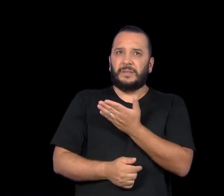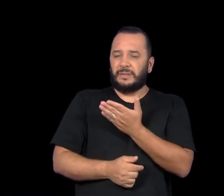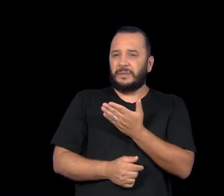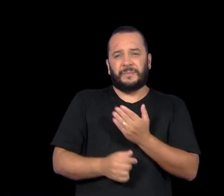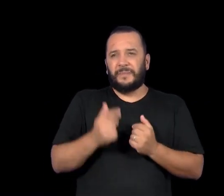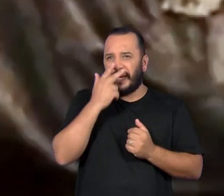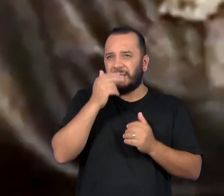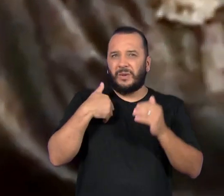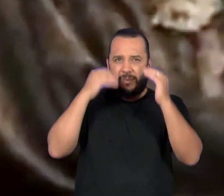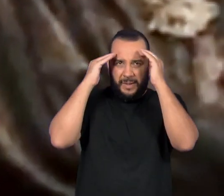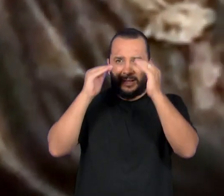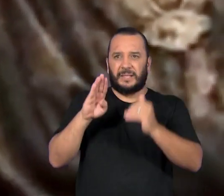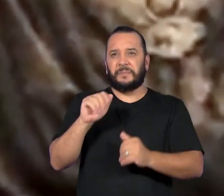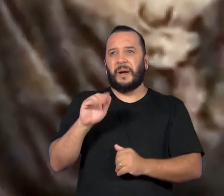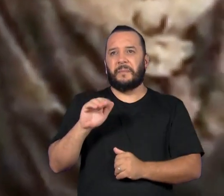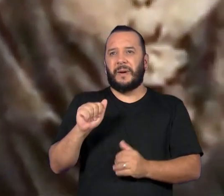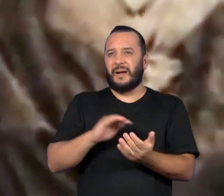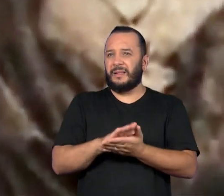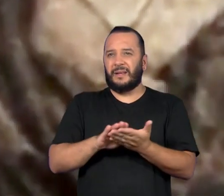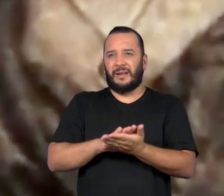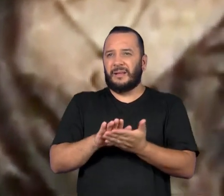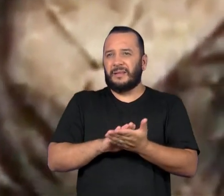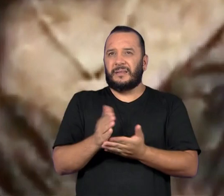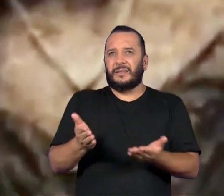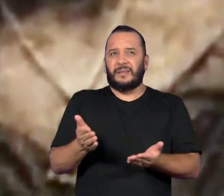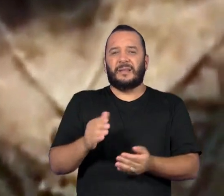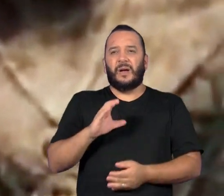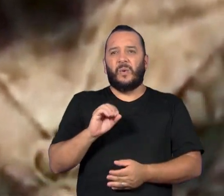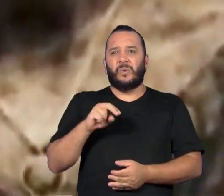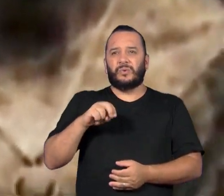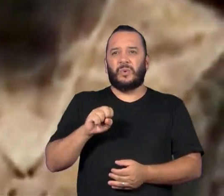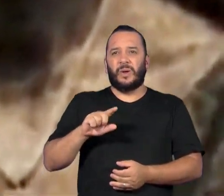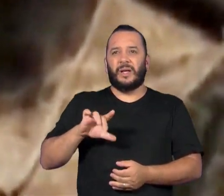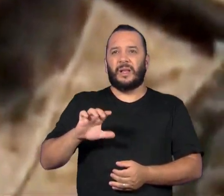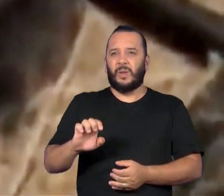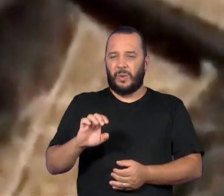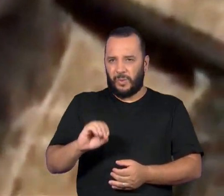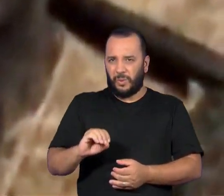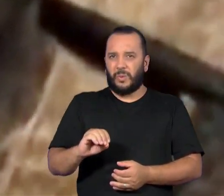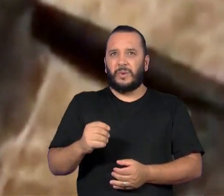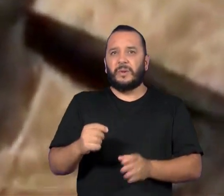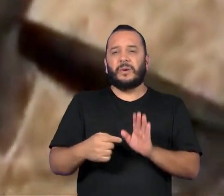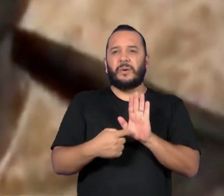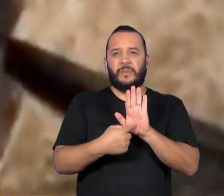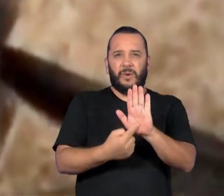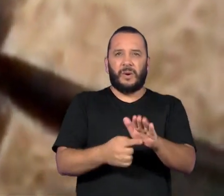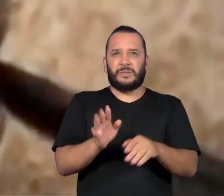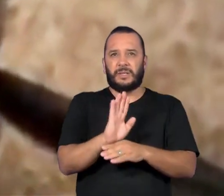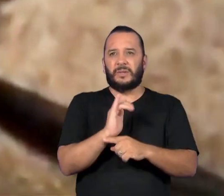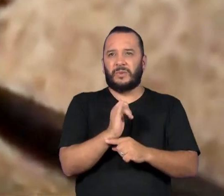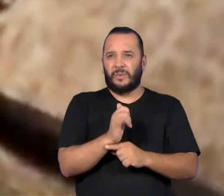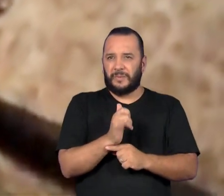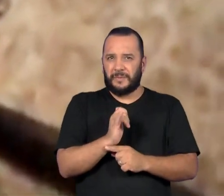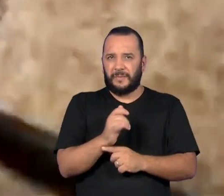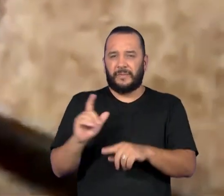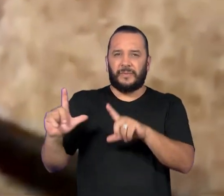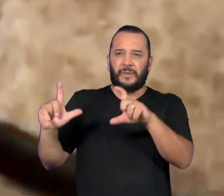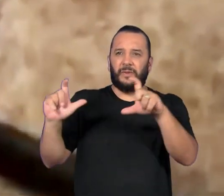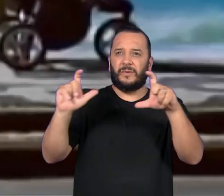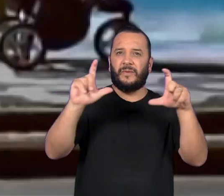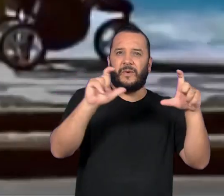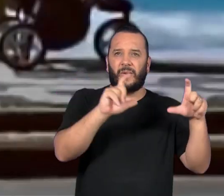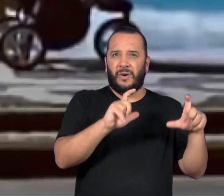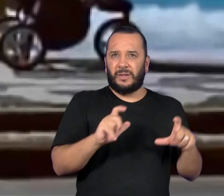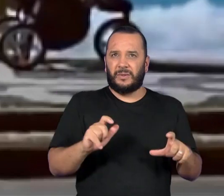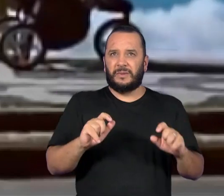babás da Consuelo Lins. Começa com uma pegada documental, com fotos de